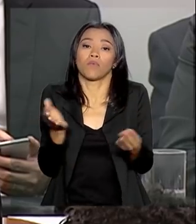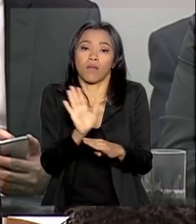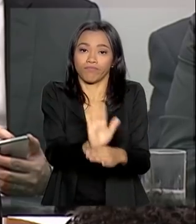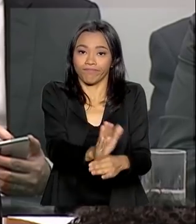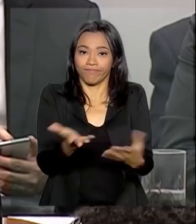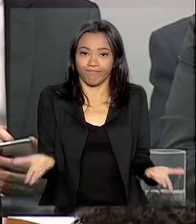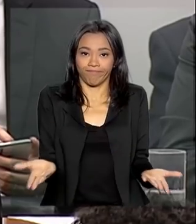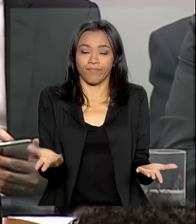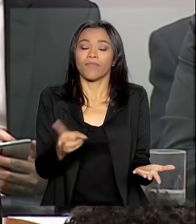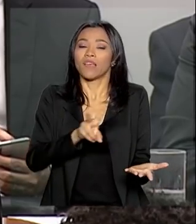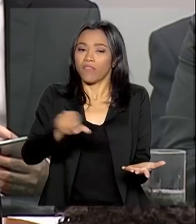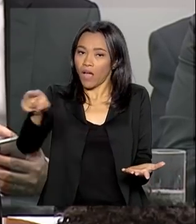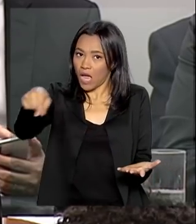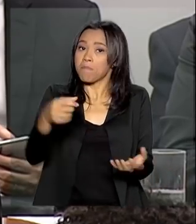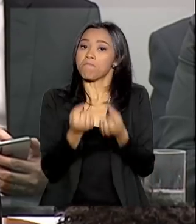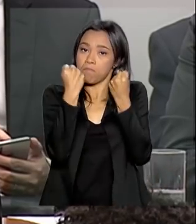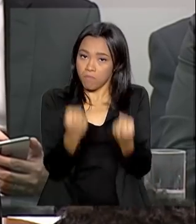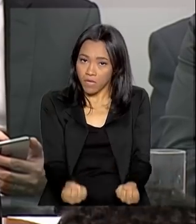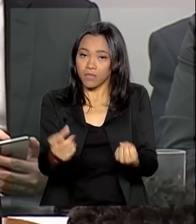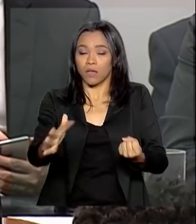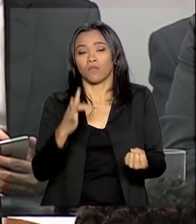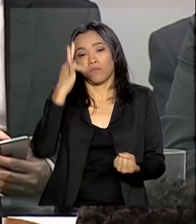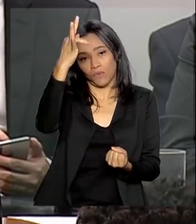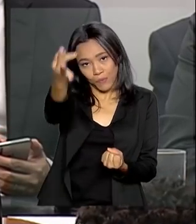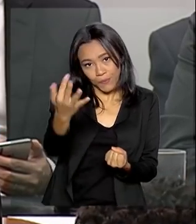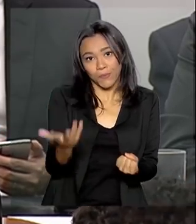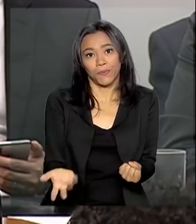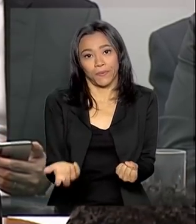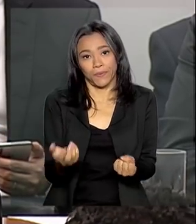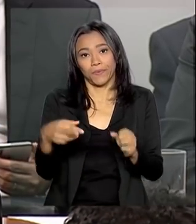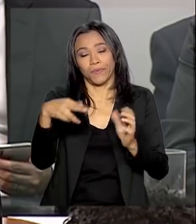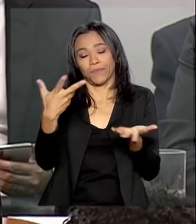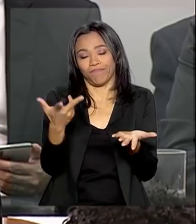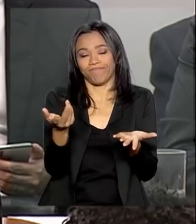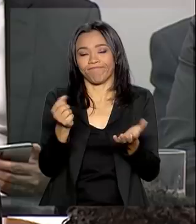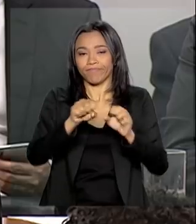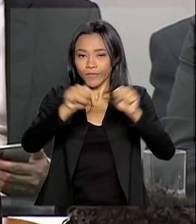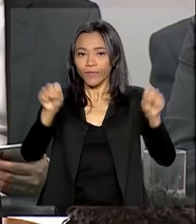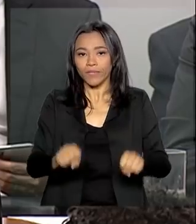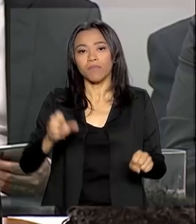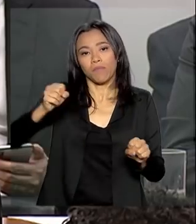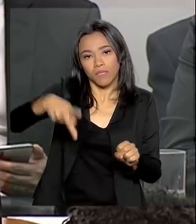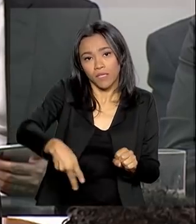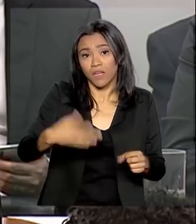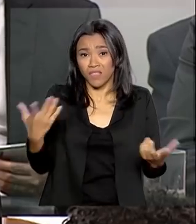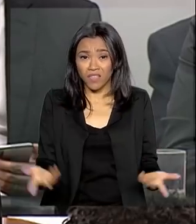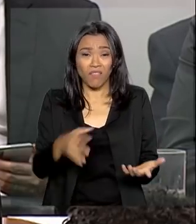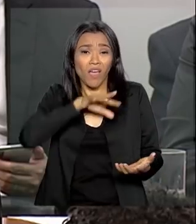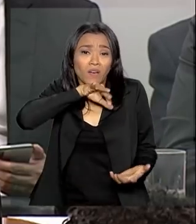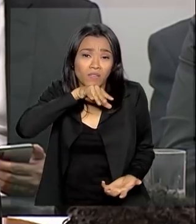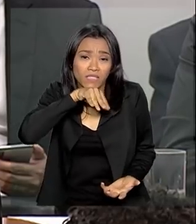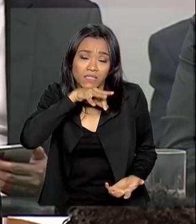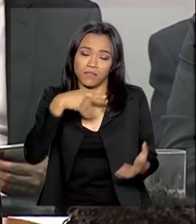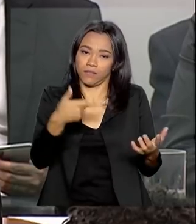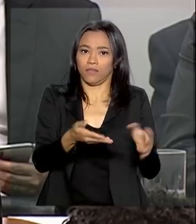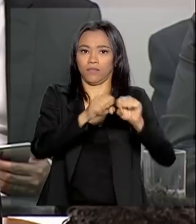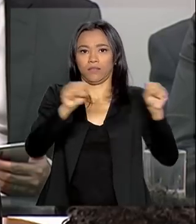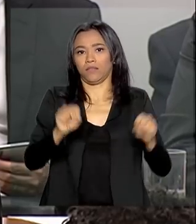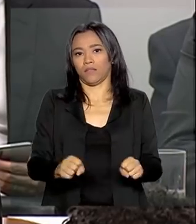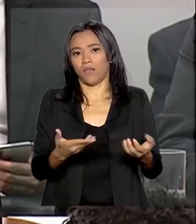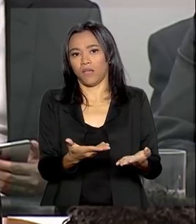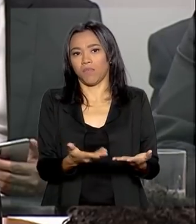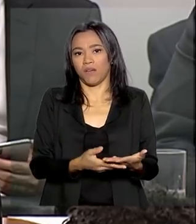tempo, eles pesarão no futuro da Previdência. Então, essa condenação é inequívoca, é um sistema ruim, é um